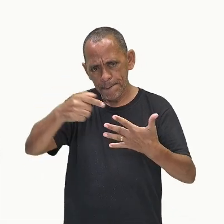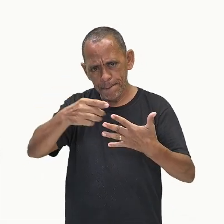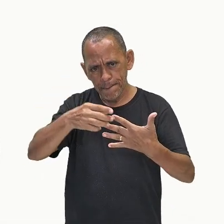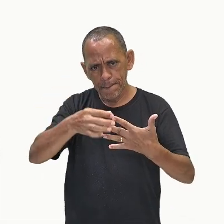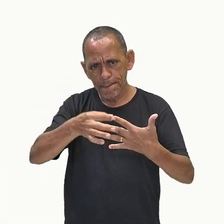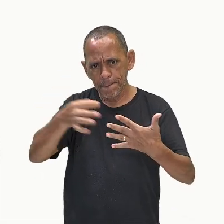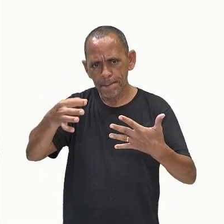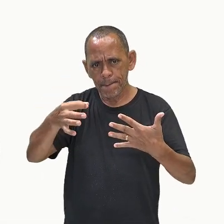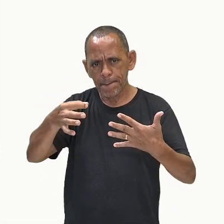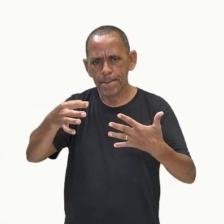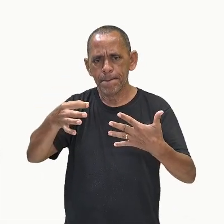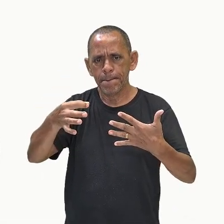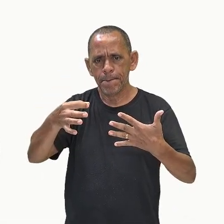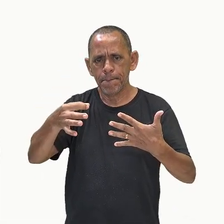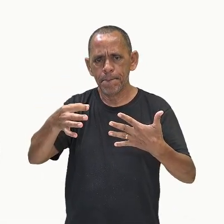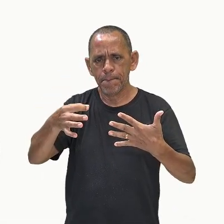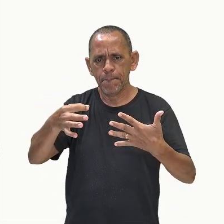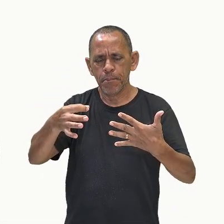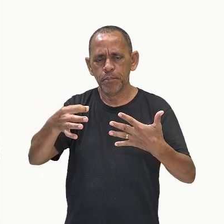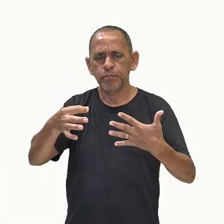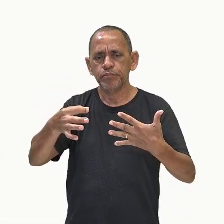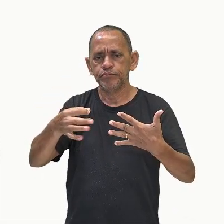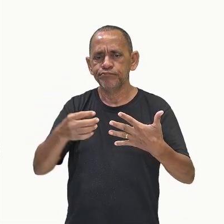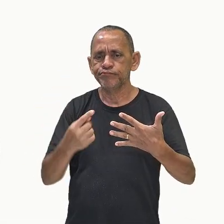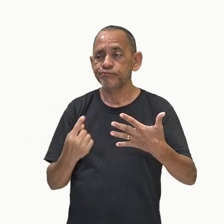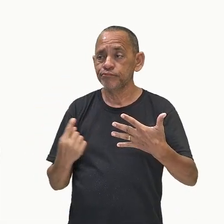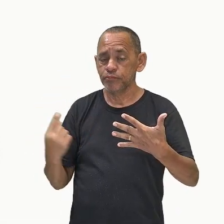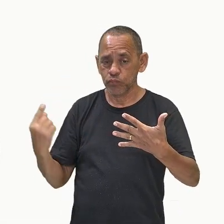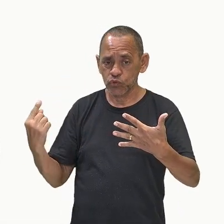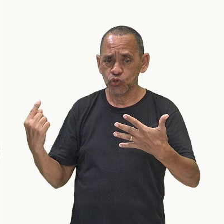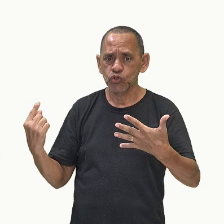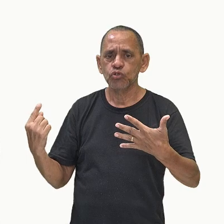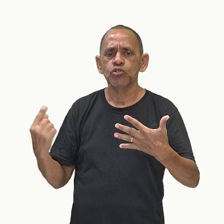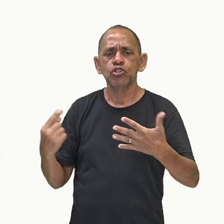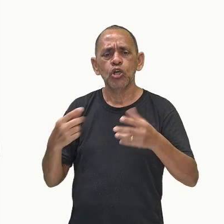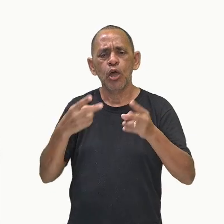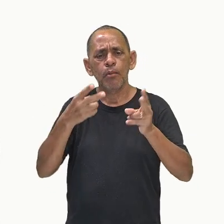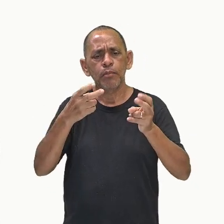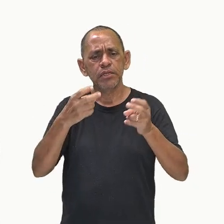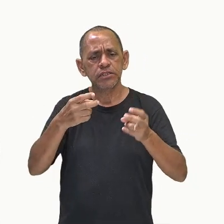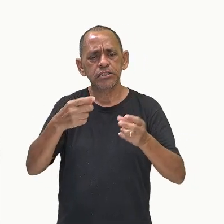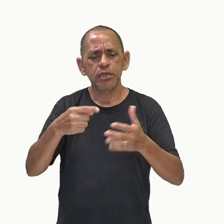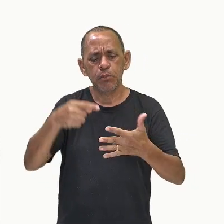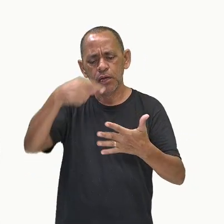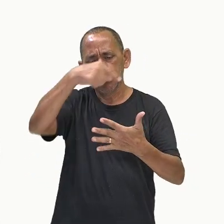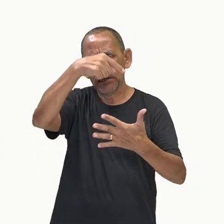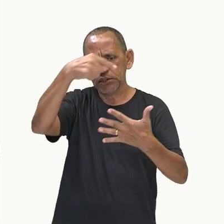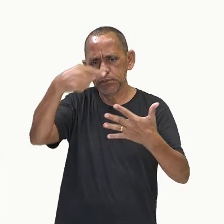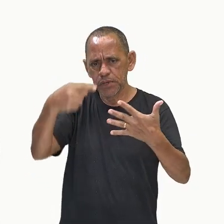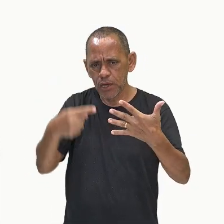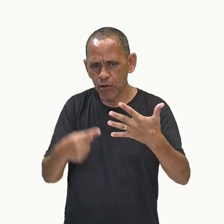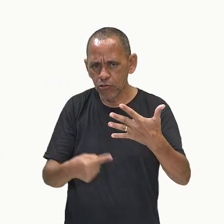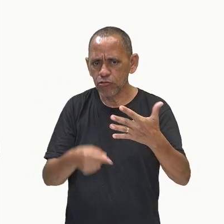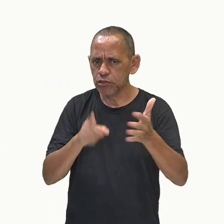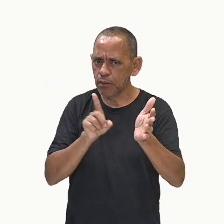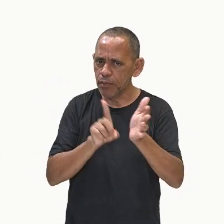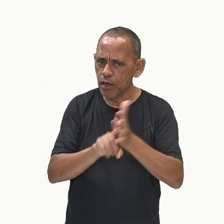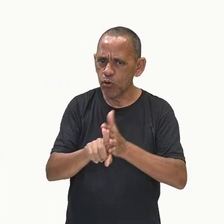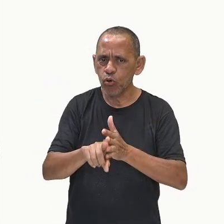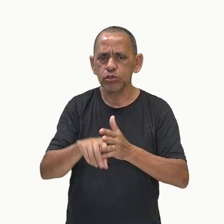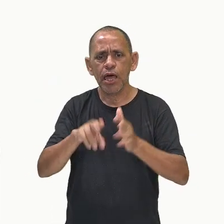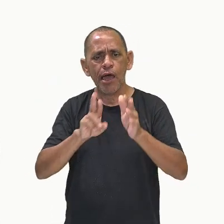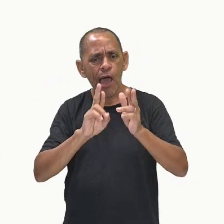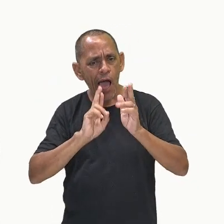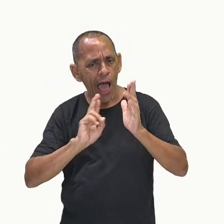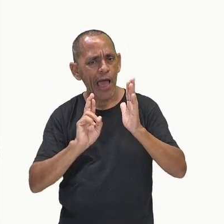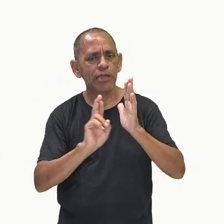letra D, ele é retângulo e equilátero, letra E, ele é retângulo e escaleno. Então, pessoal,